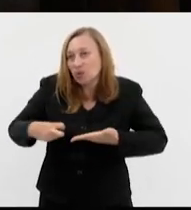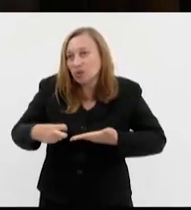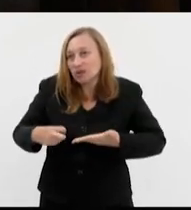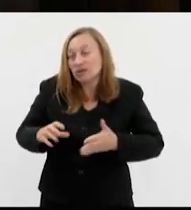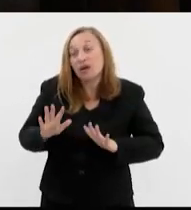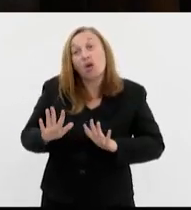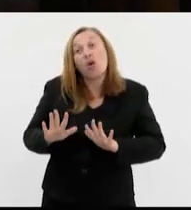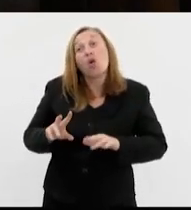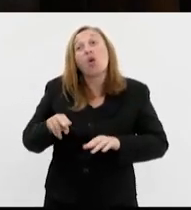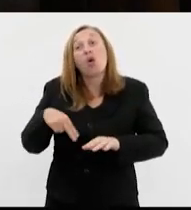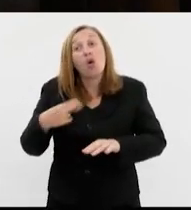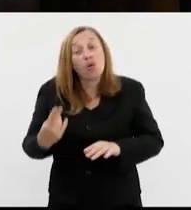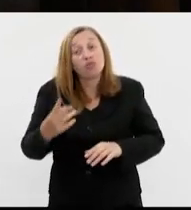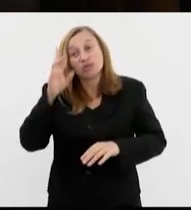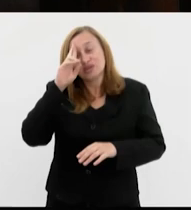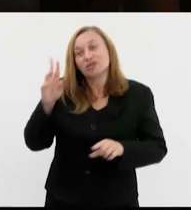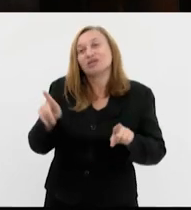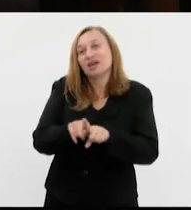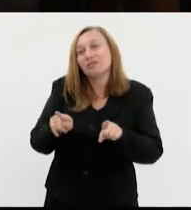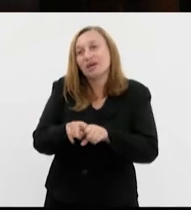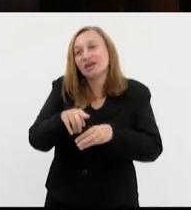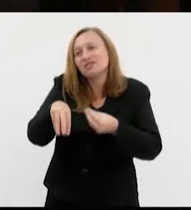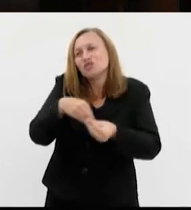a participar também